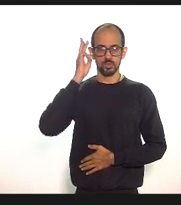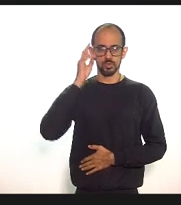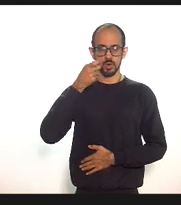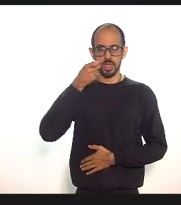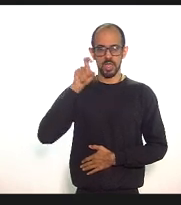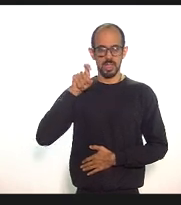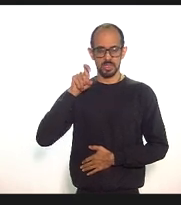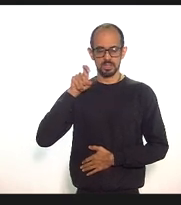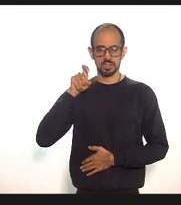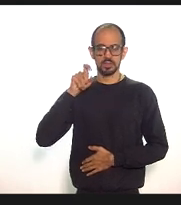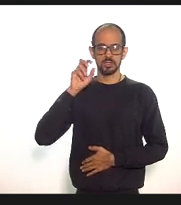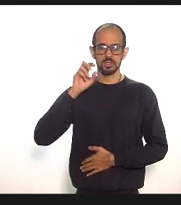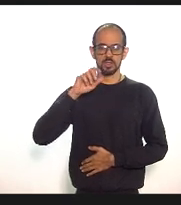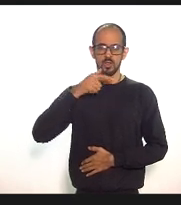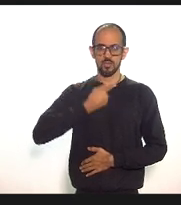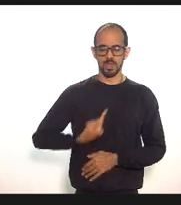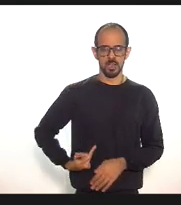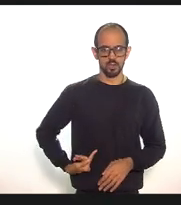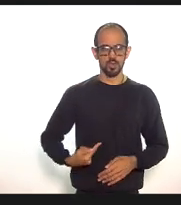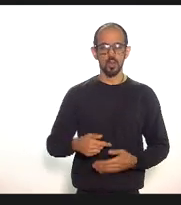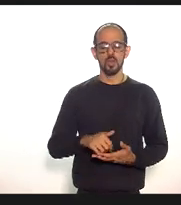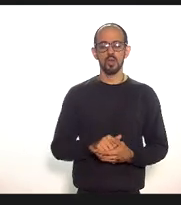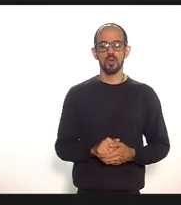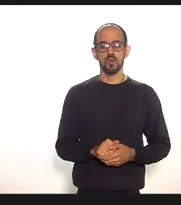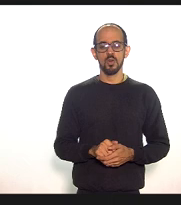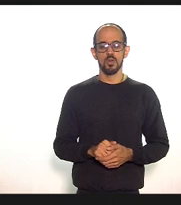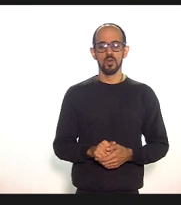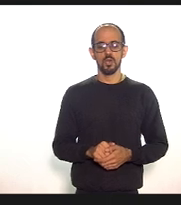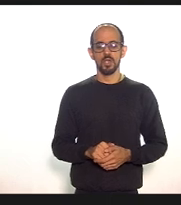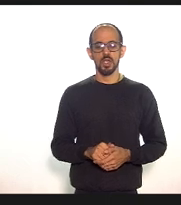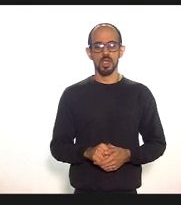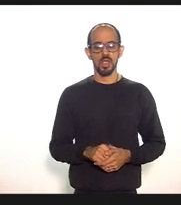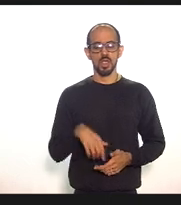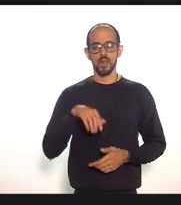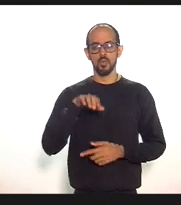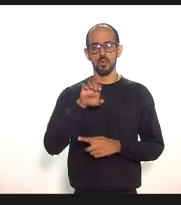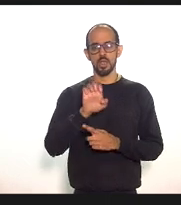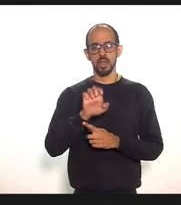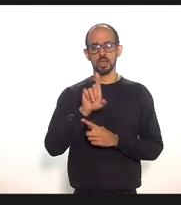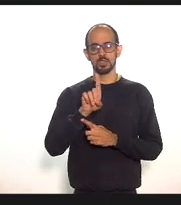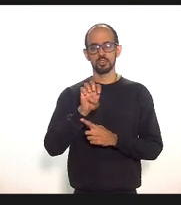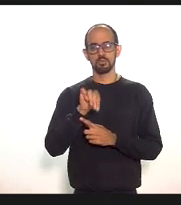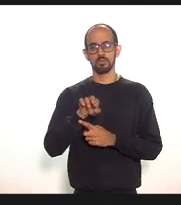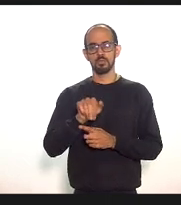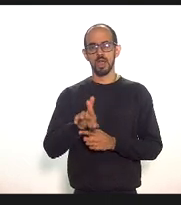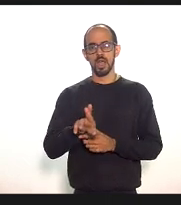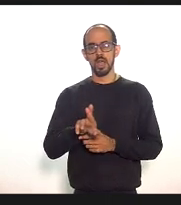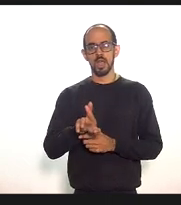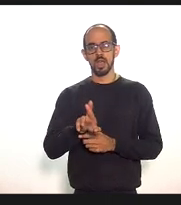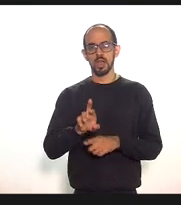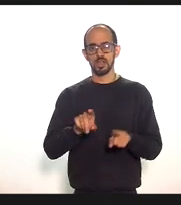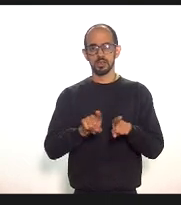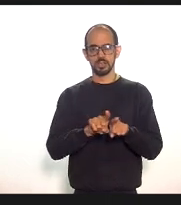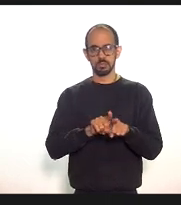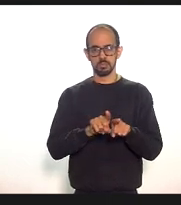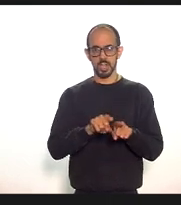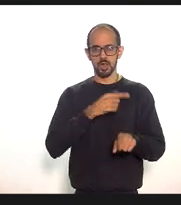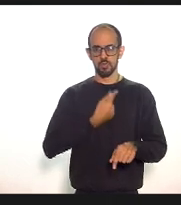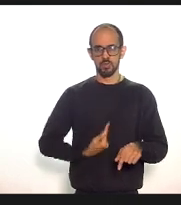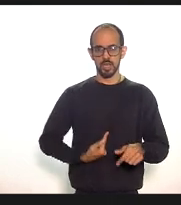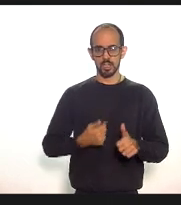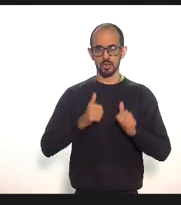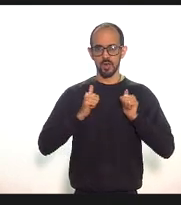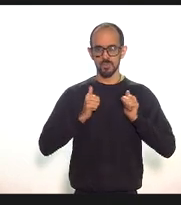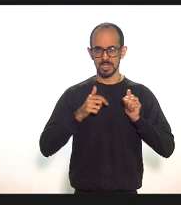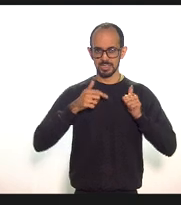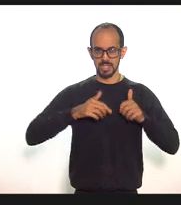Witzel, estava o secretário Edmar e o governador afastado